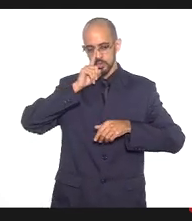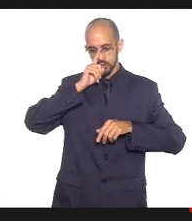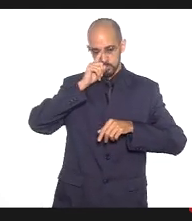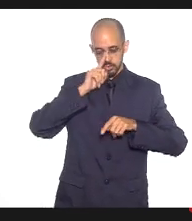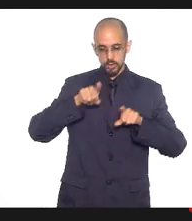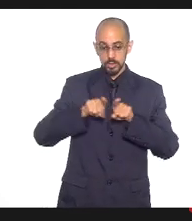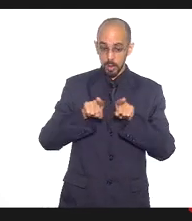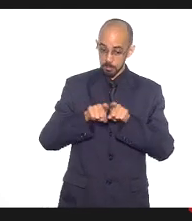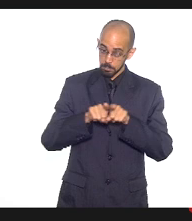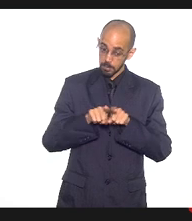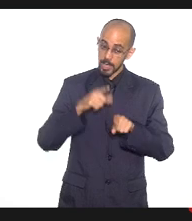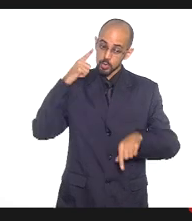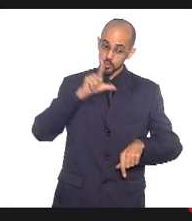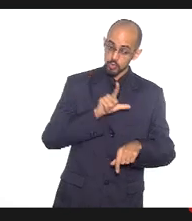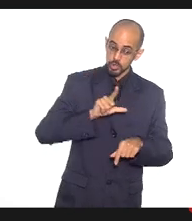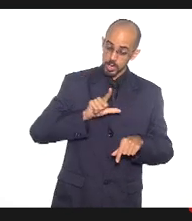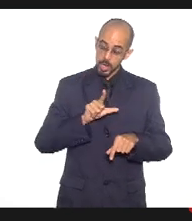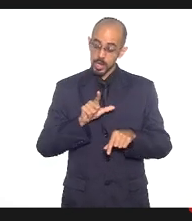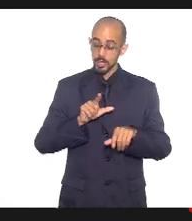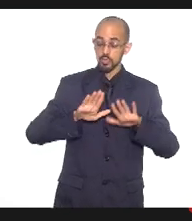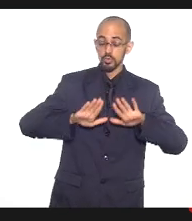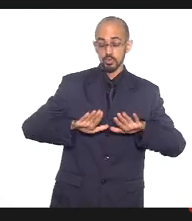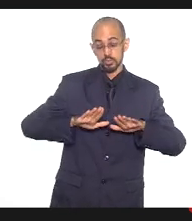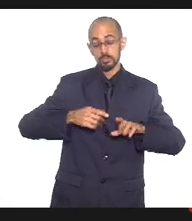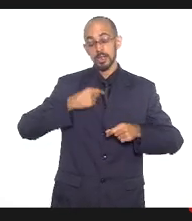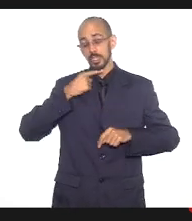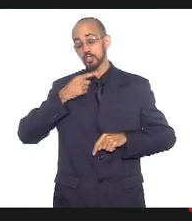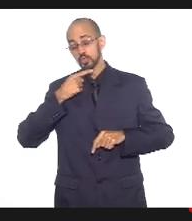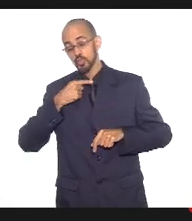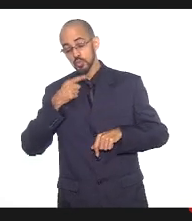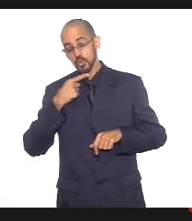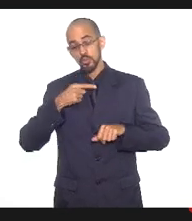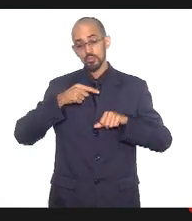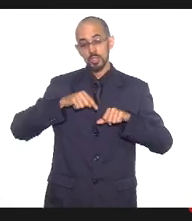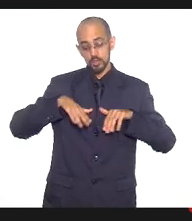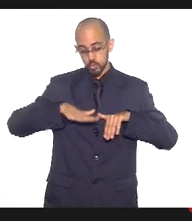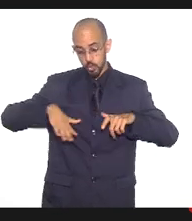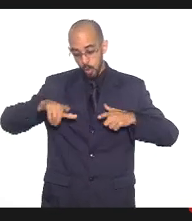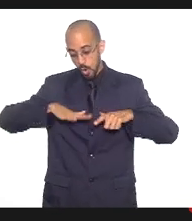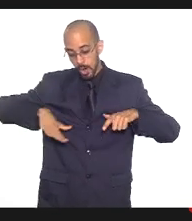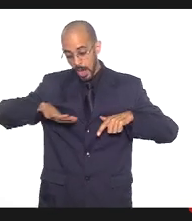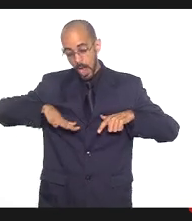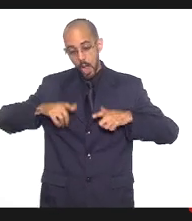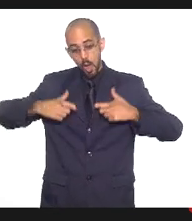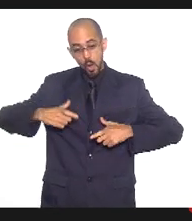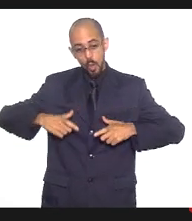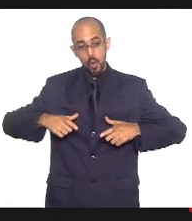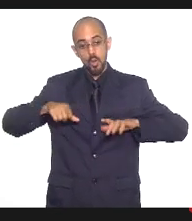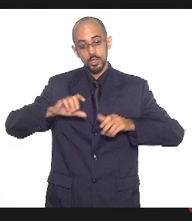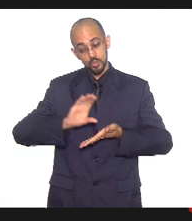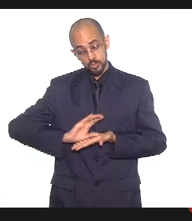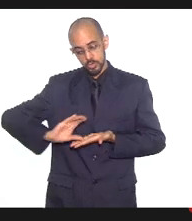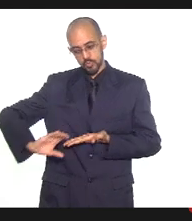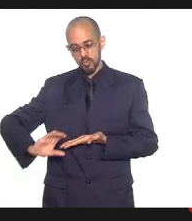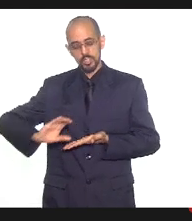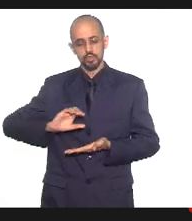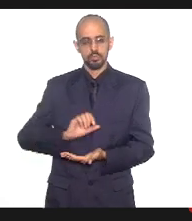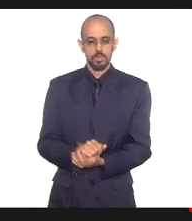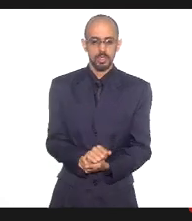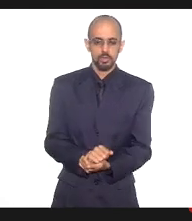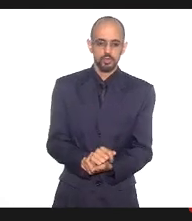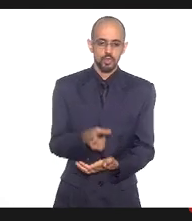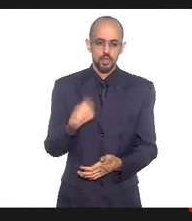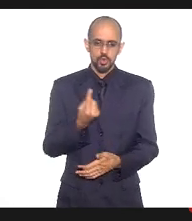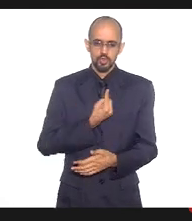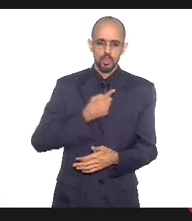em face às incertezas geológicas e aos investimentos que são necessários. Nesses